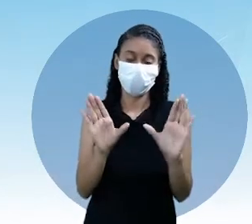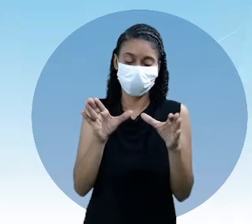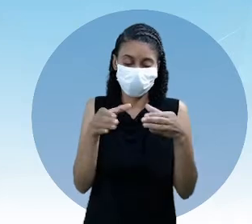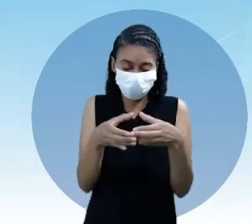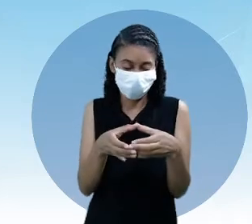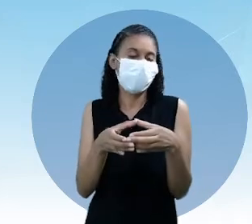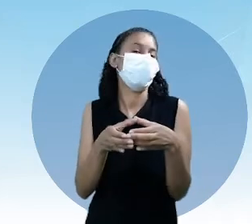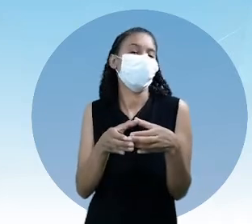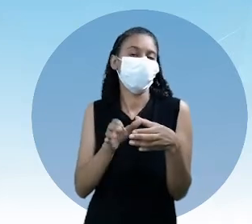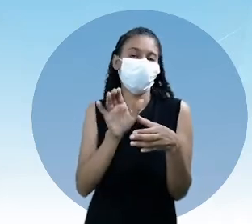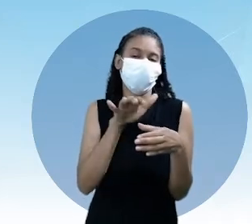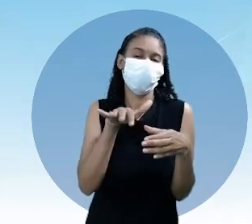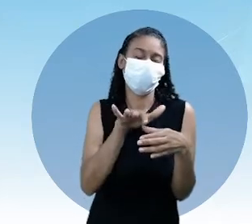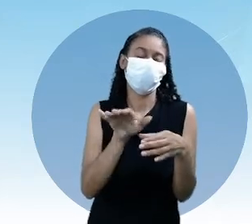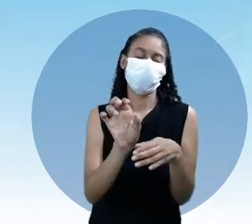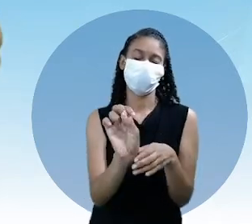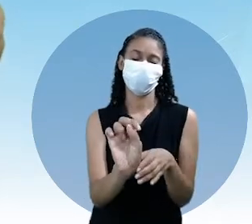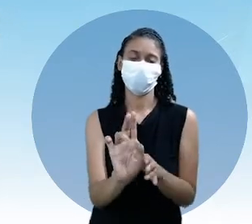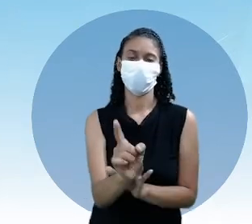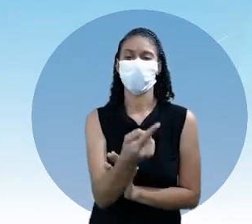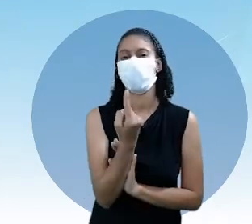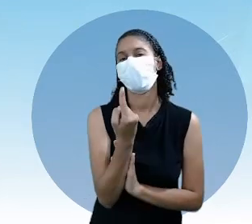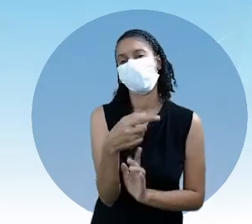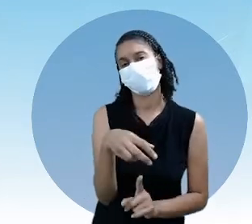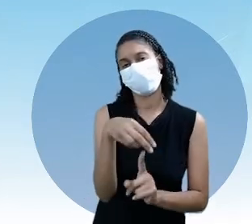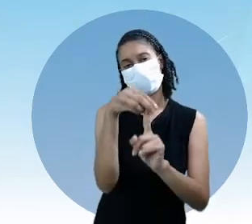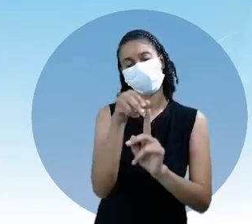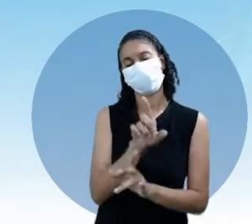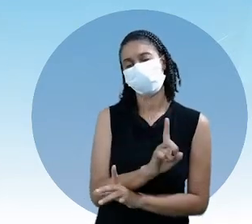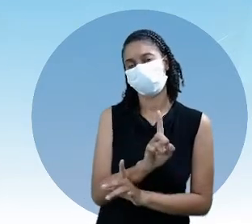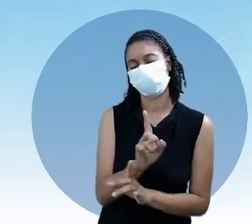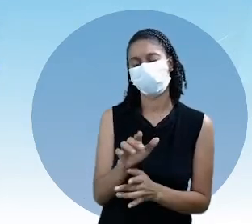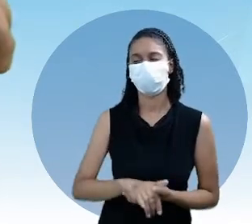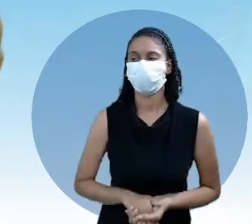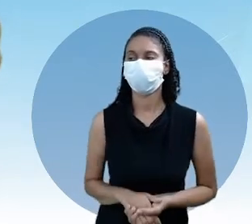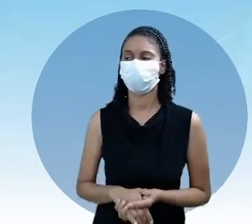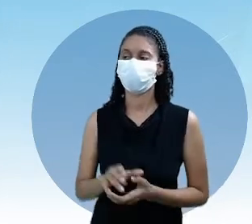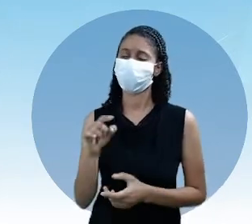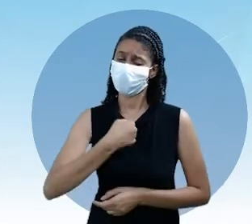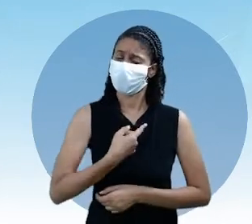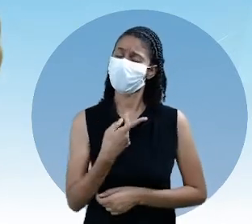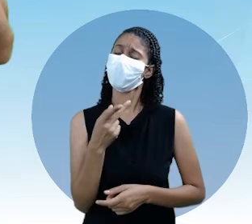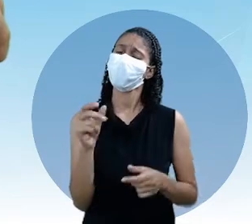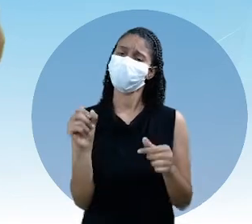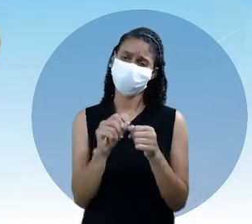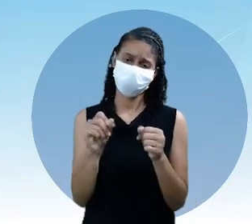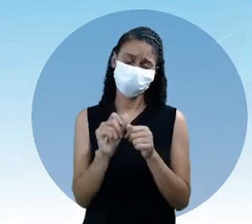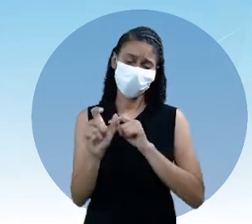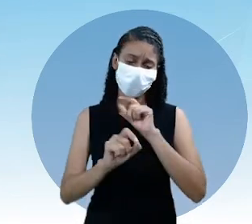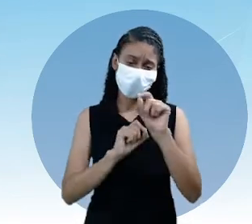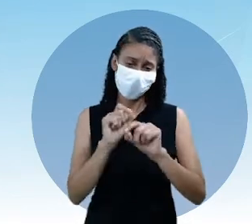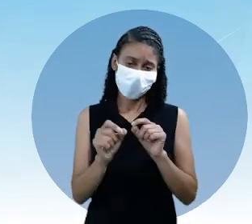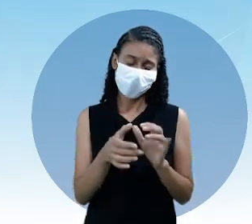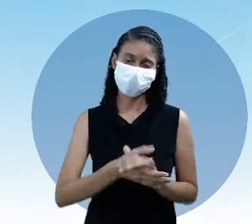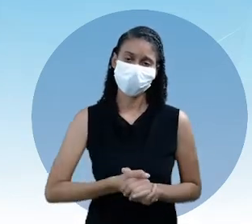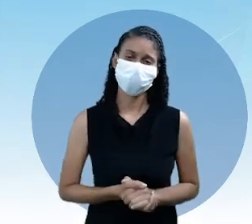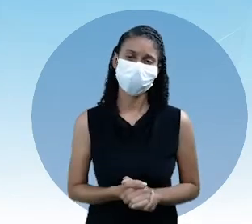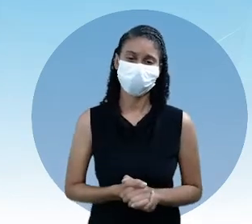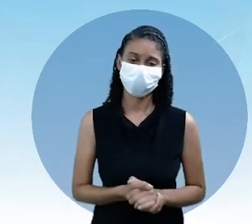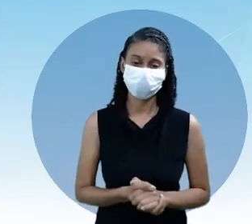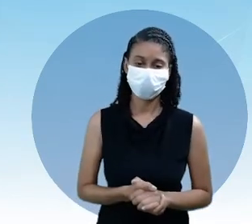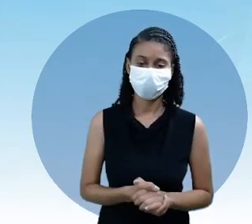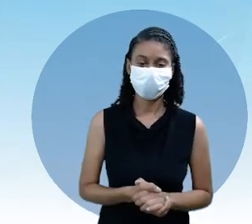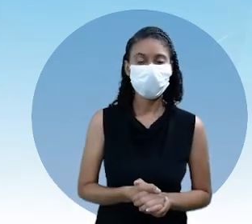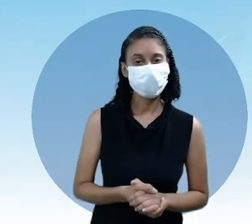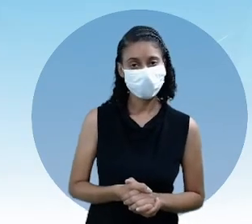constitui em uma coisa só, Embora a gente faça vamos dizer assim,